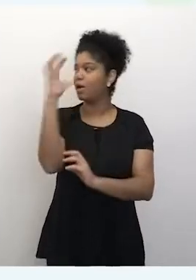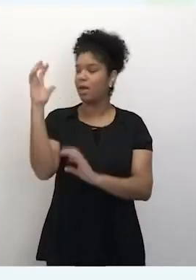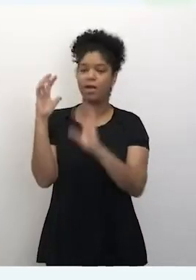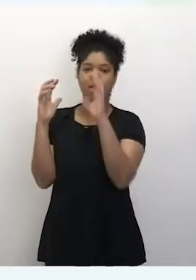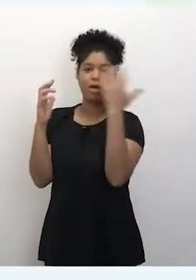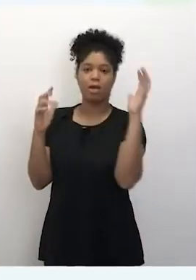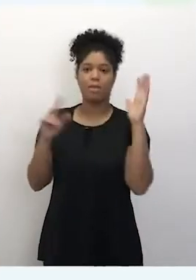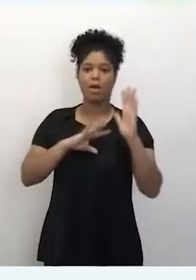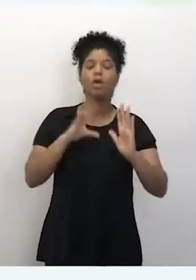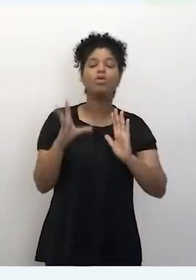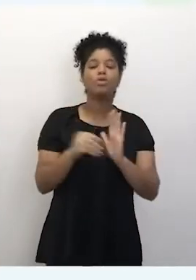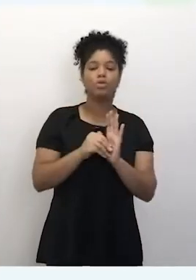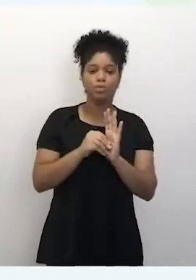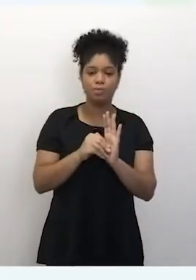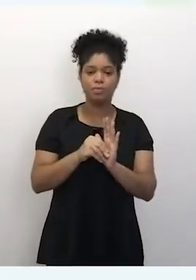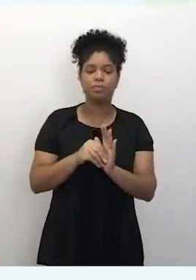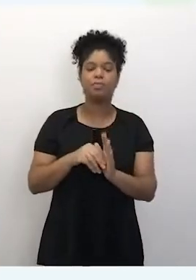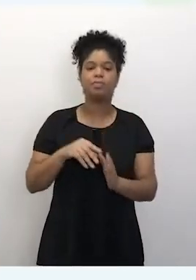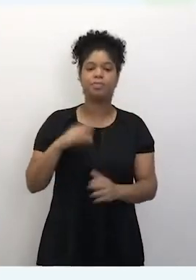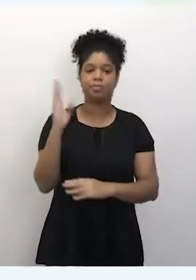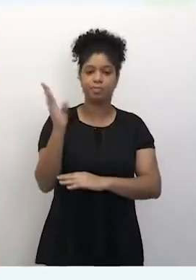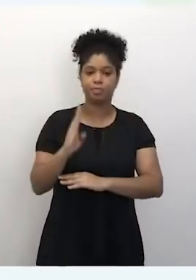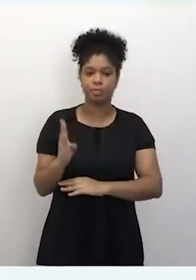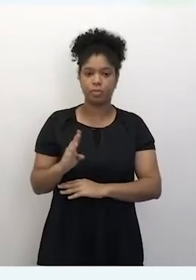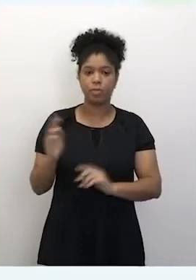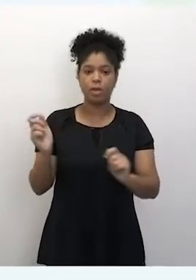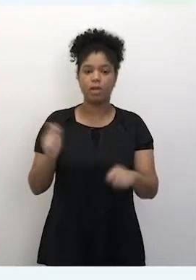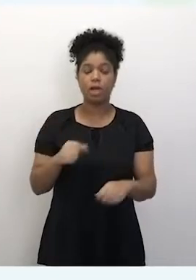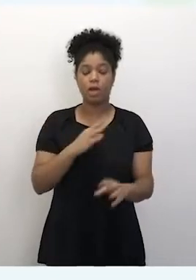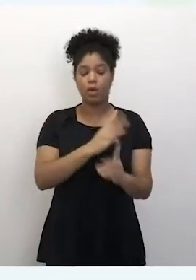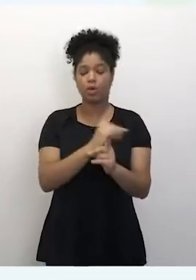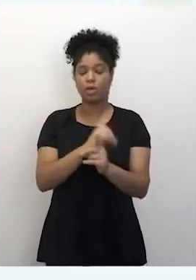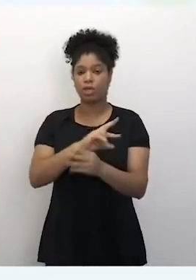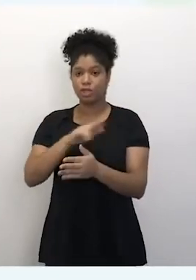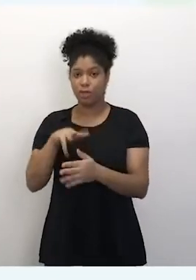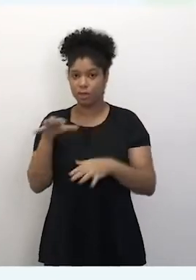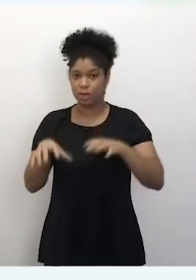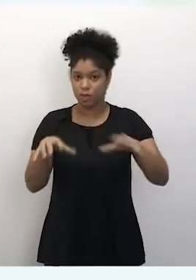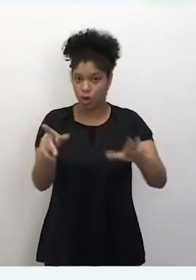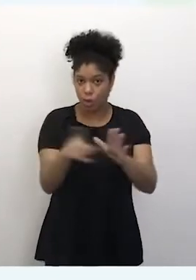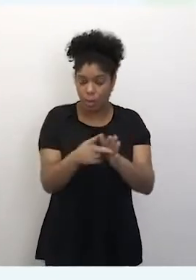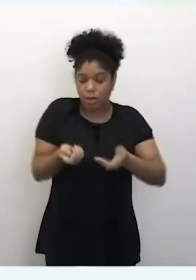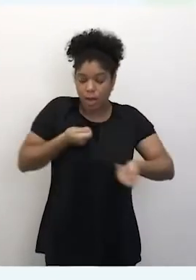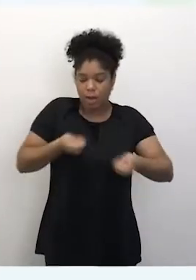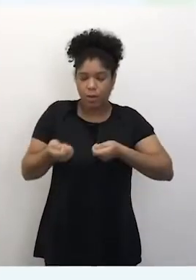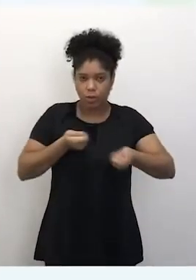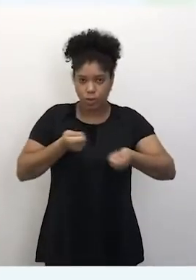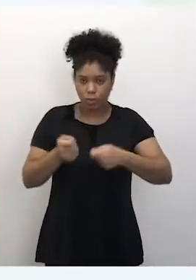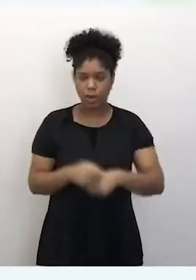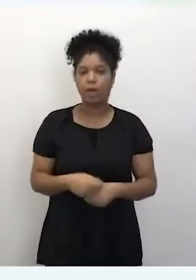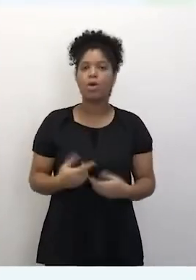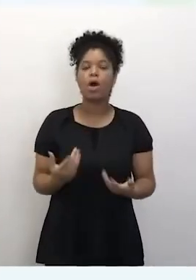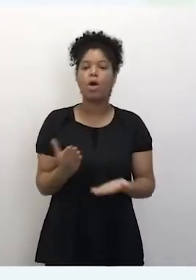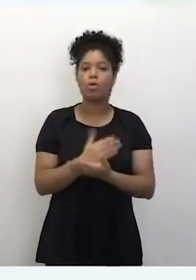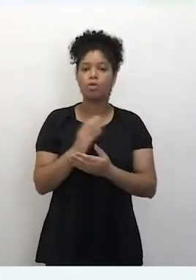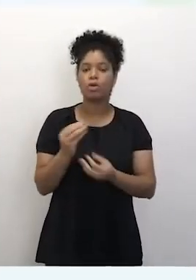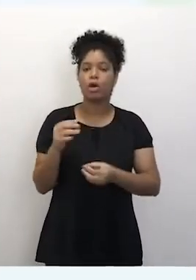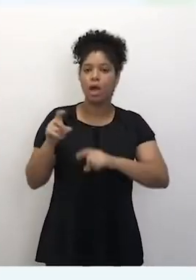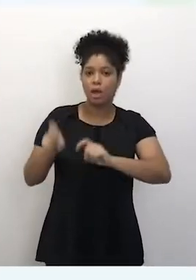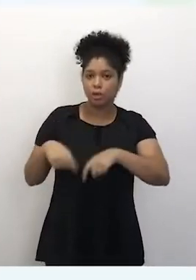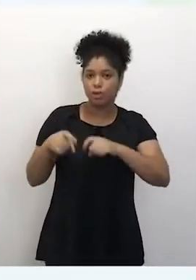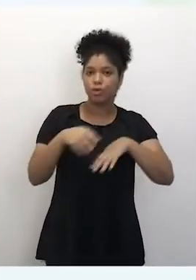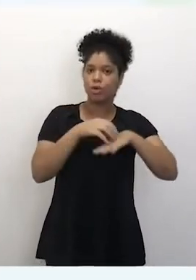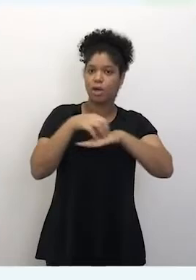território nacional, visando suprir as necessidades de diversos setores da economia, tais como agricultura,